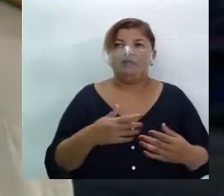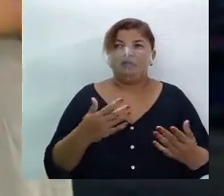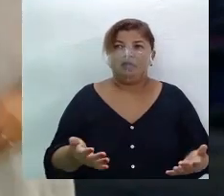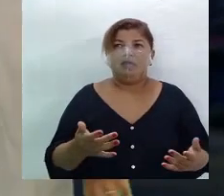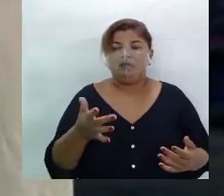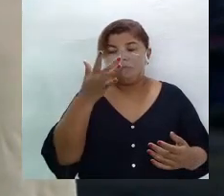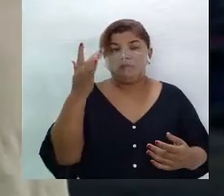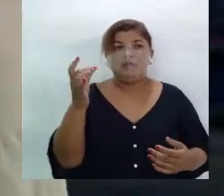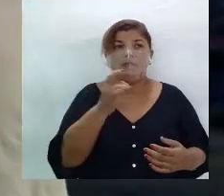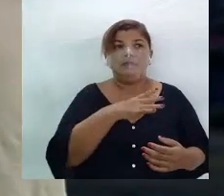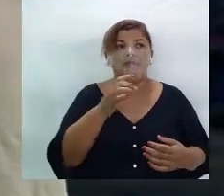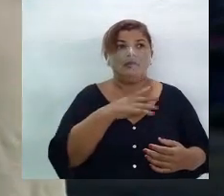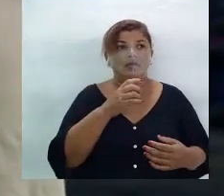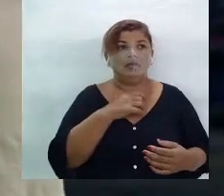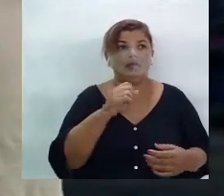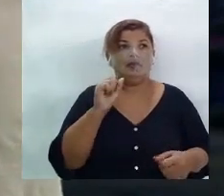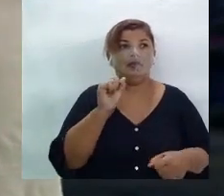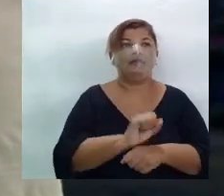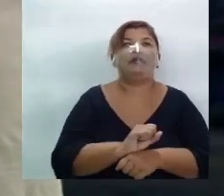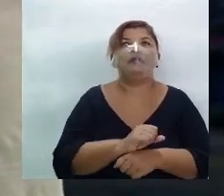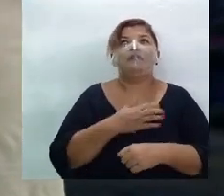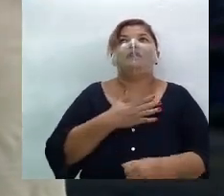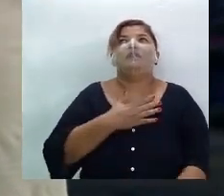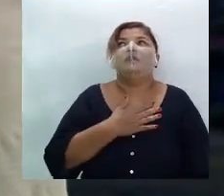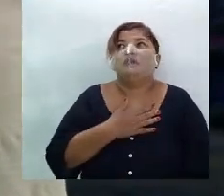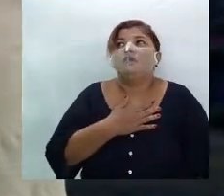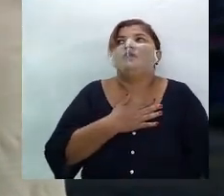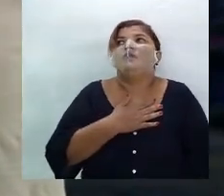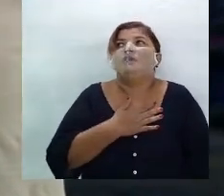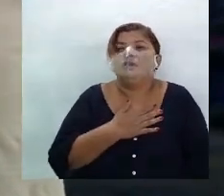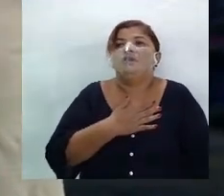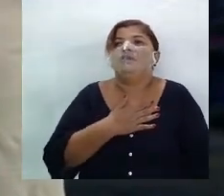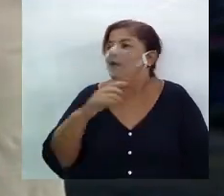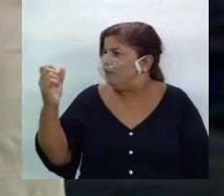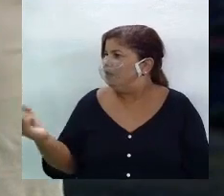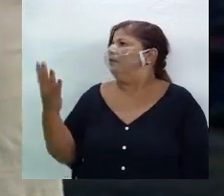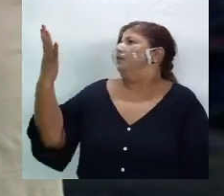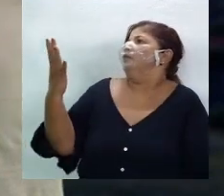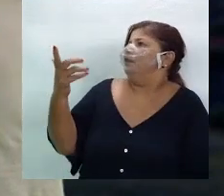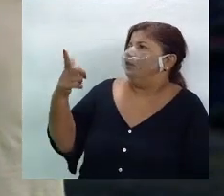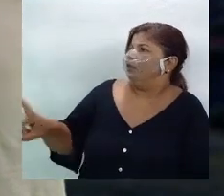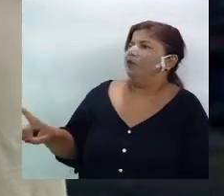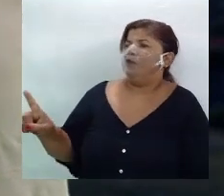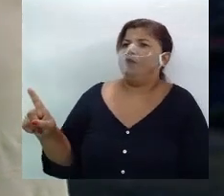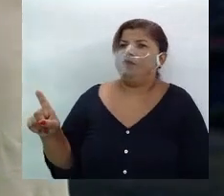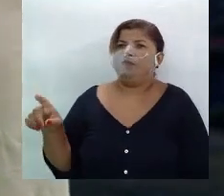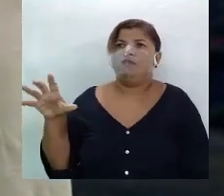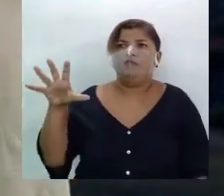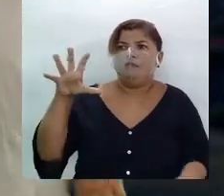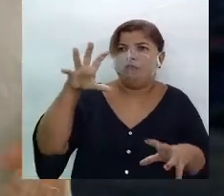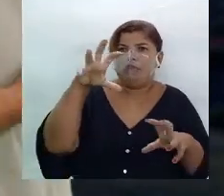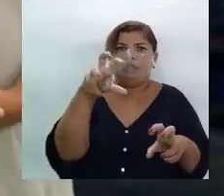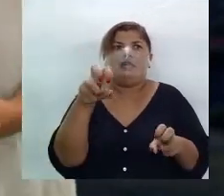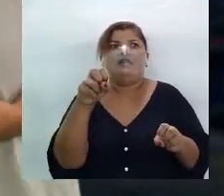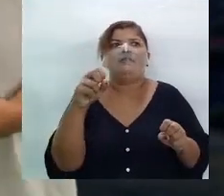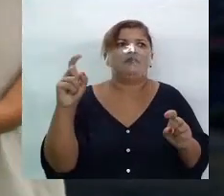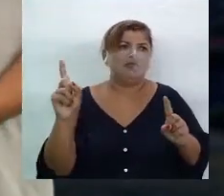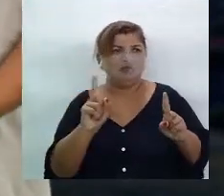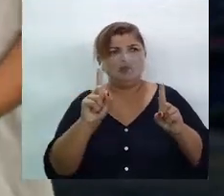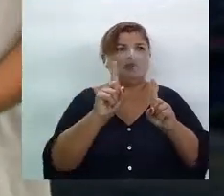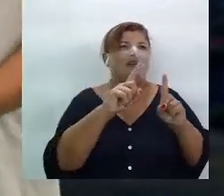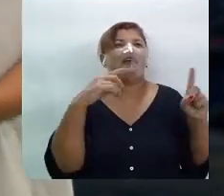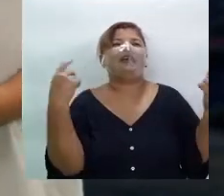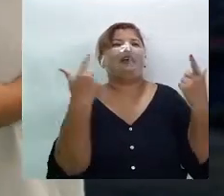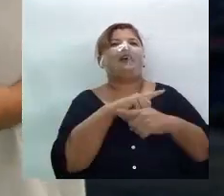com medo, ela para poder respirar porque não aguenta, mas o Boca de Ouro aparece de repente e começa a perseguir, o cara dá uma